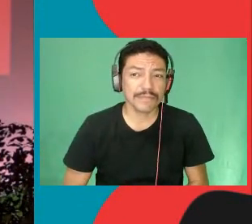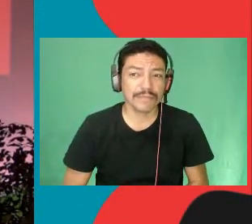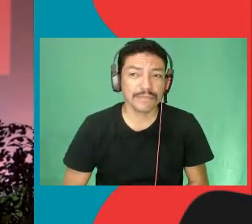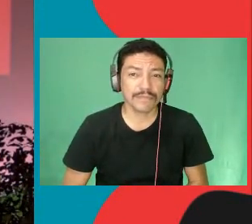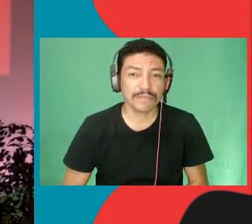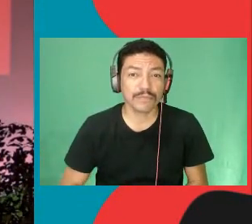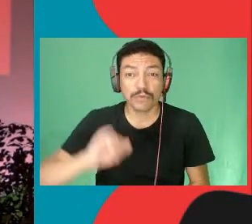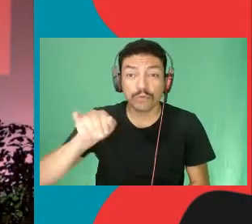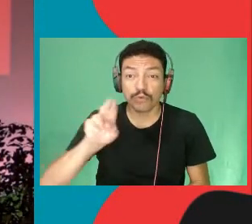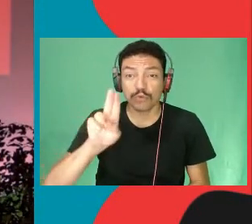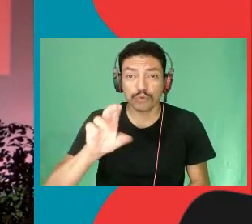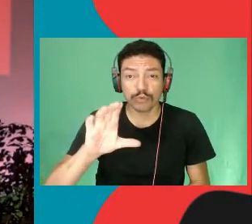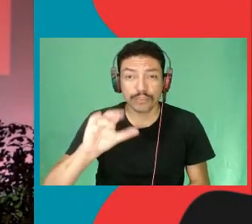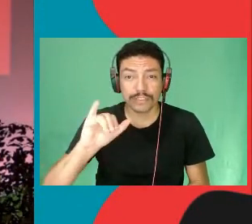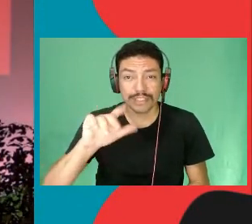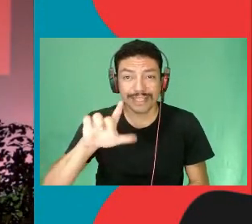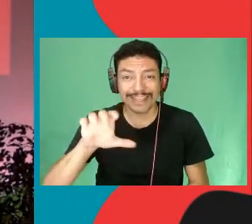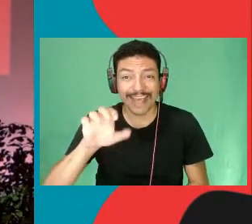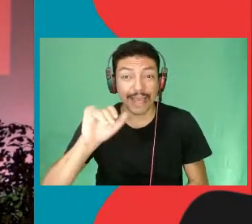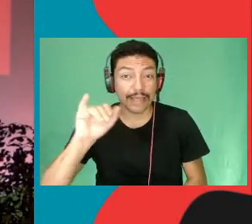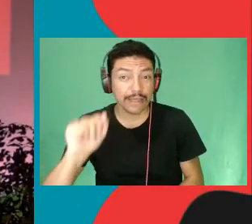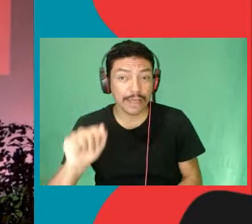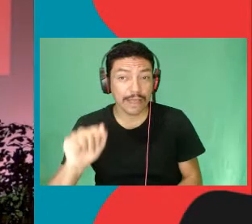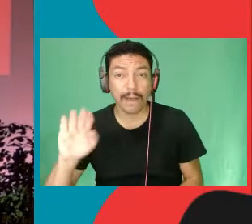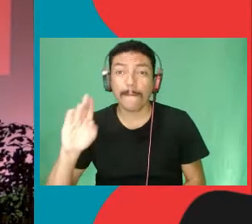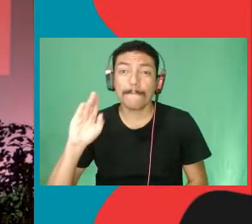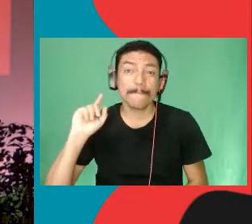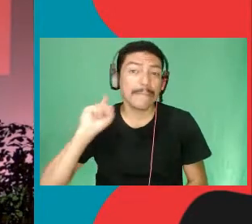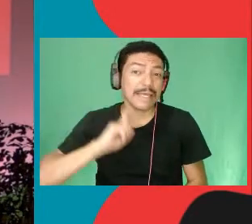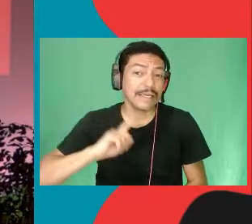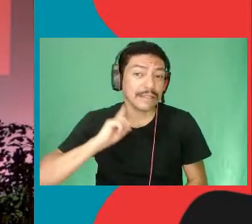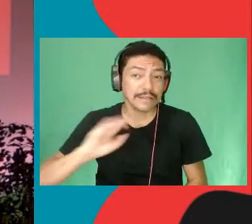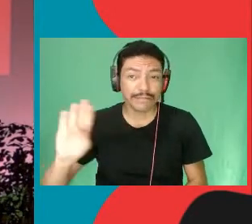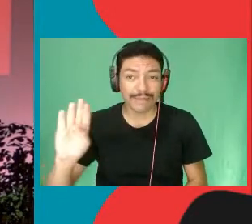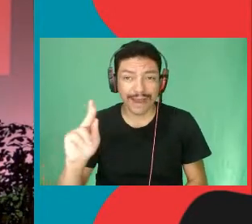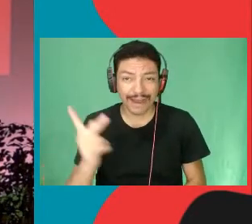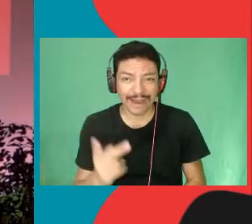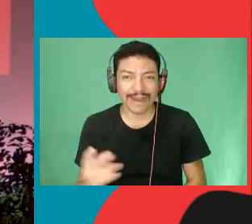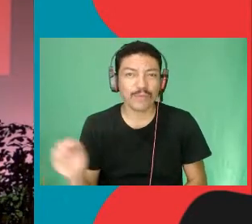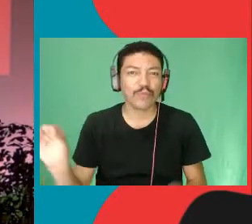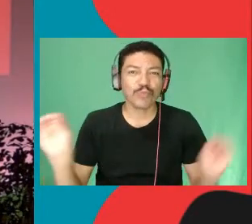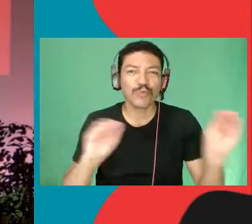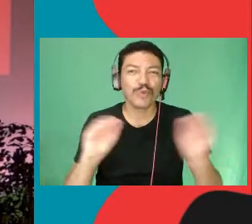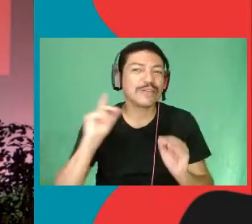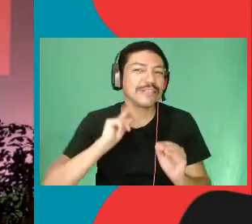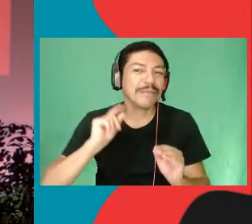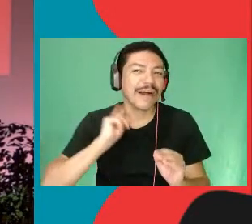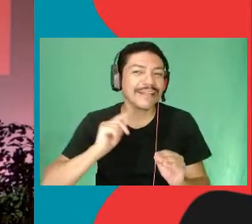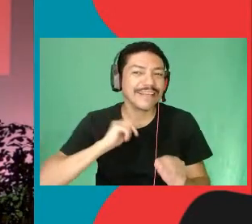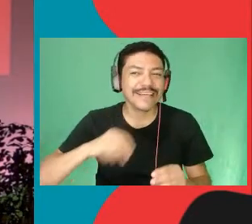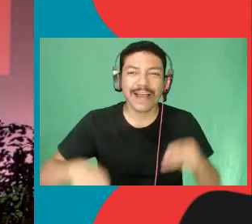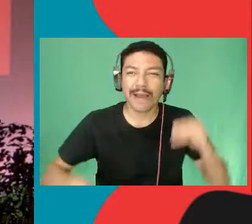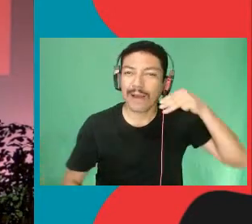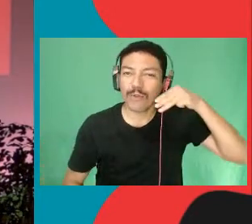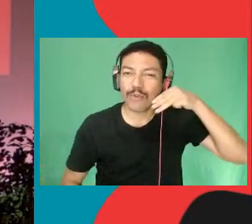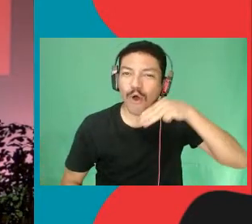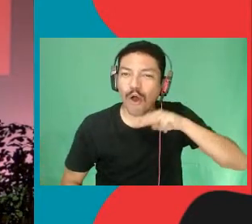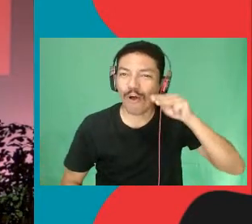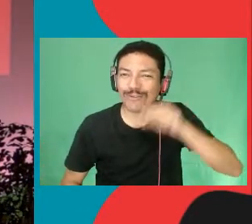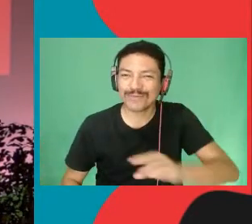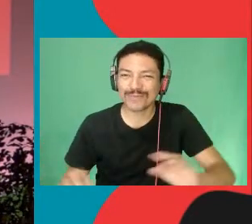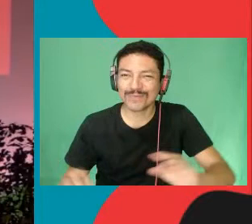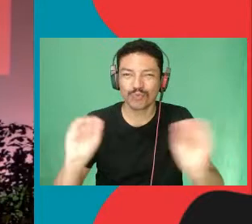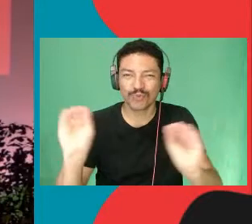Jusceléia de Belo Horizonte, BH. A gente tem base em BH também. Beijo, Ana Maria. Beijo, Beltoso.